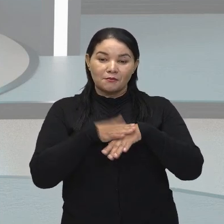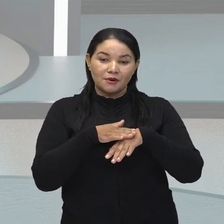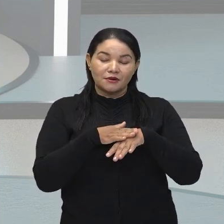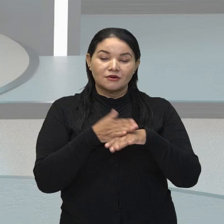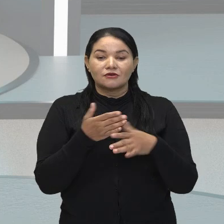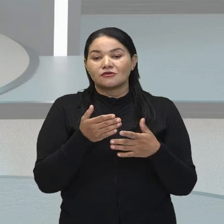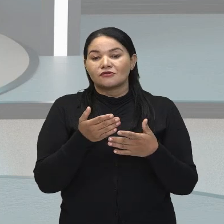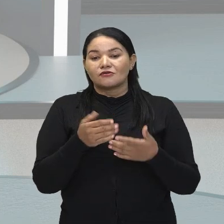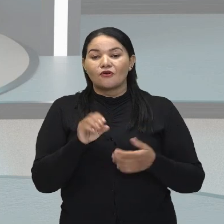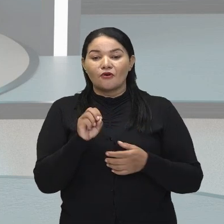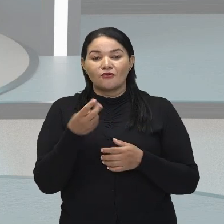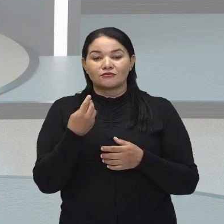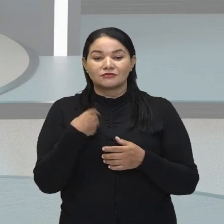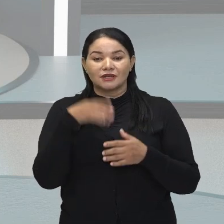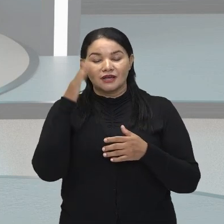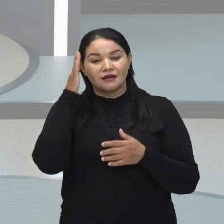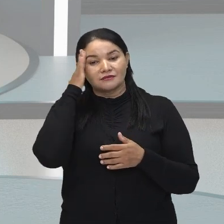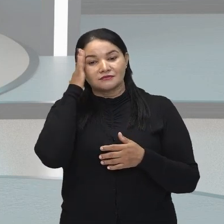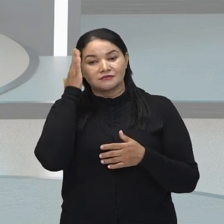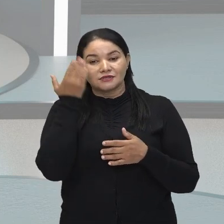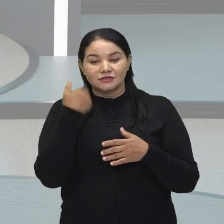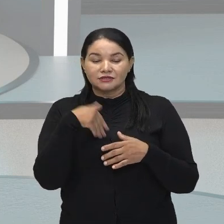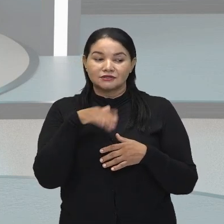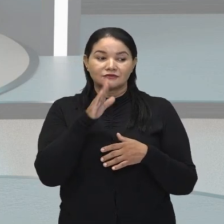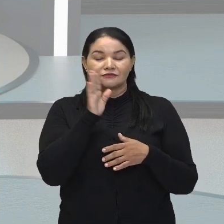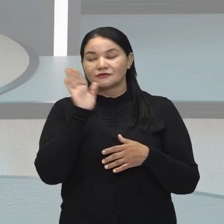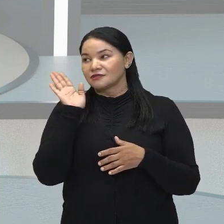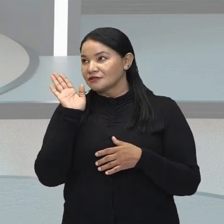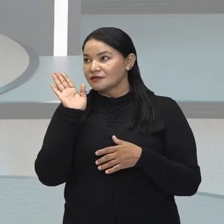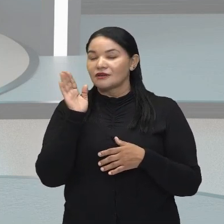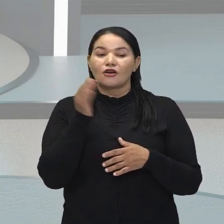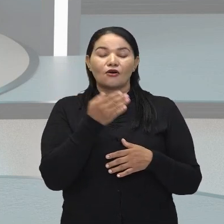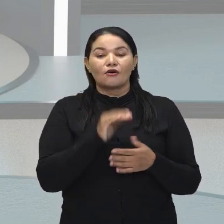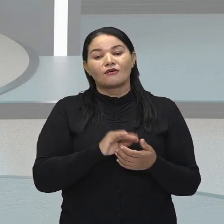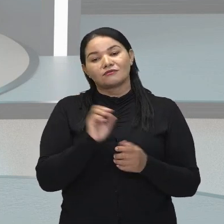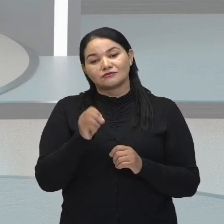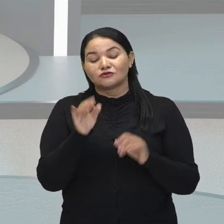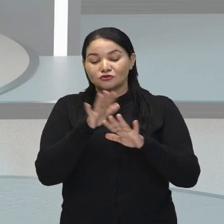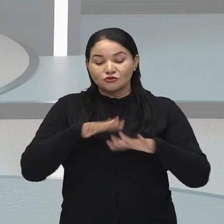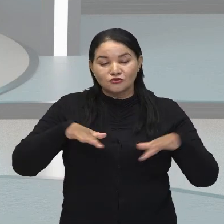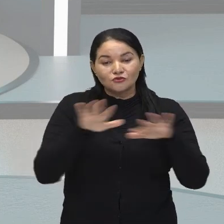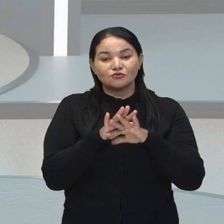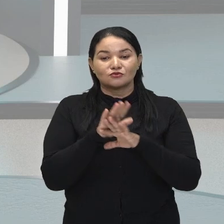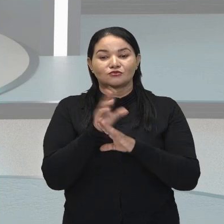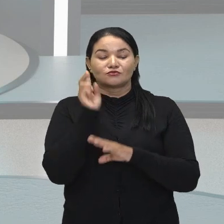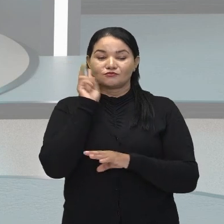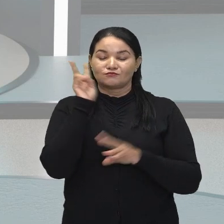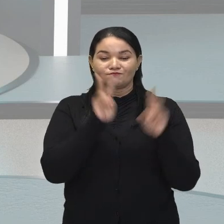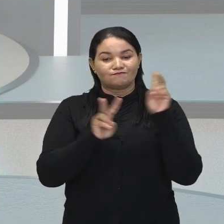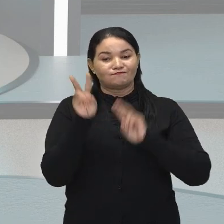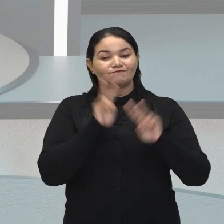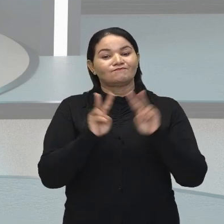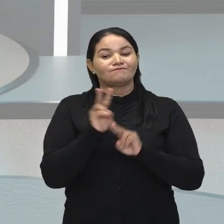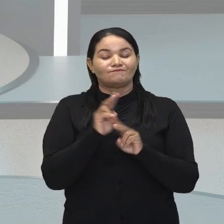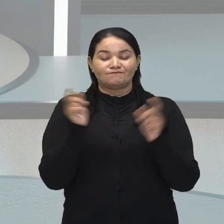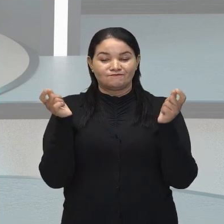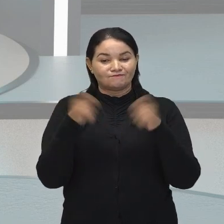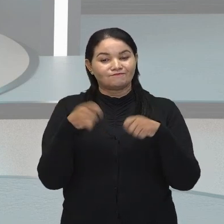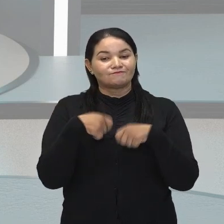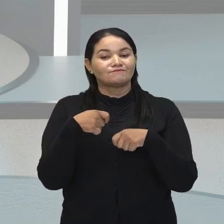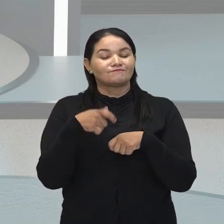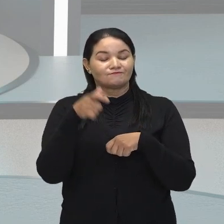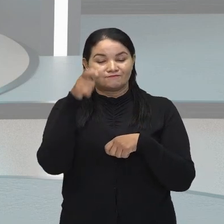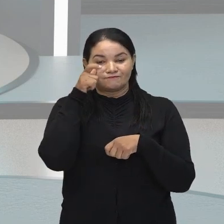inclinada. Tudo está aí para ser visto. Basta termos olhos para conseguir